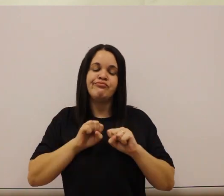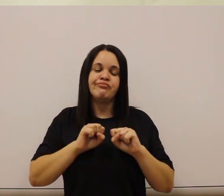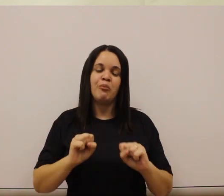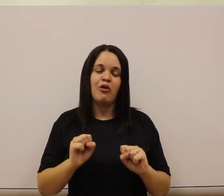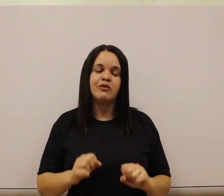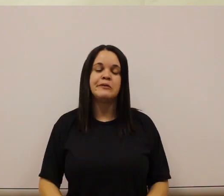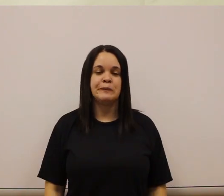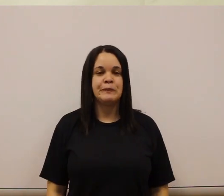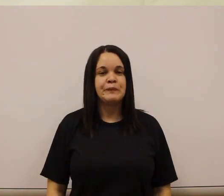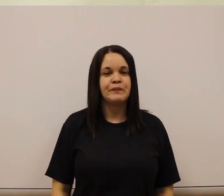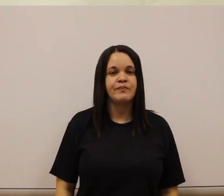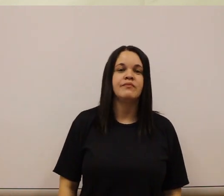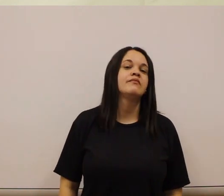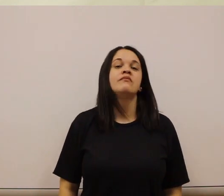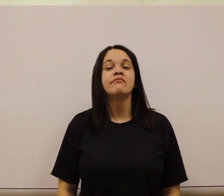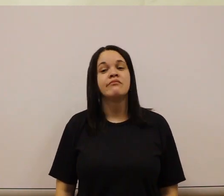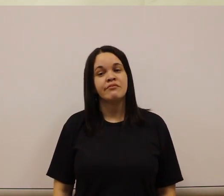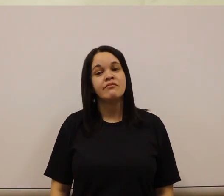isso.